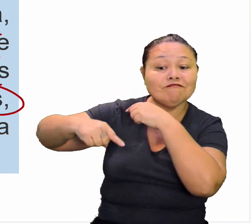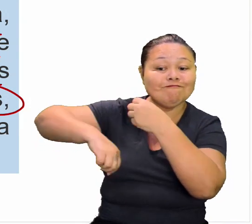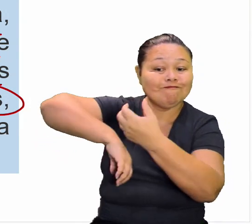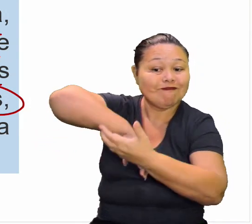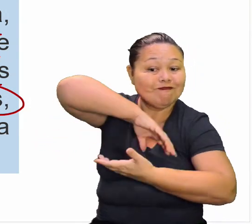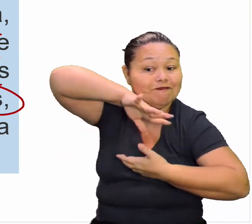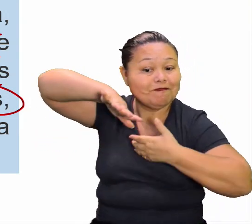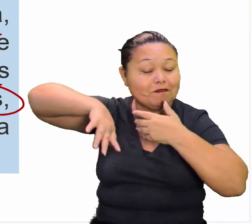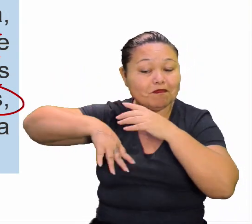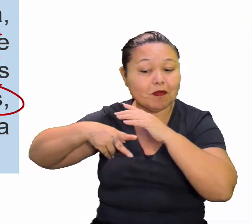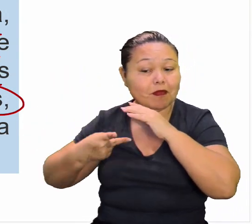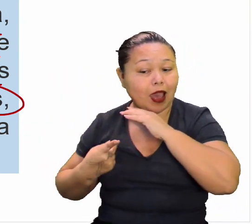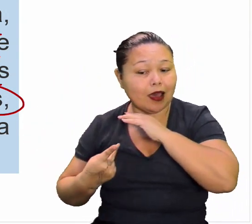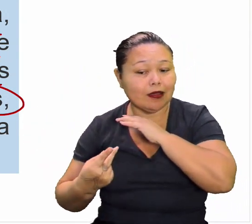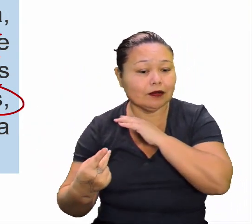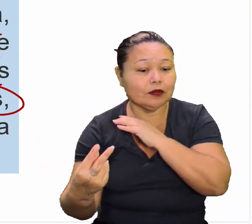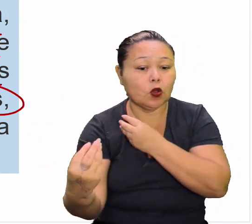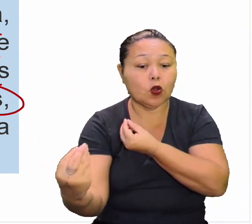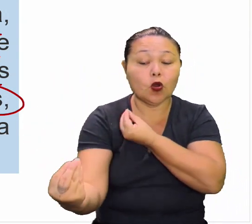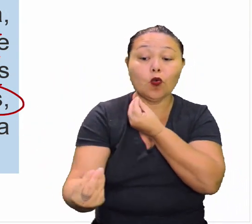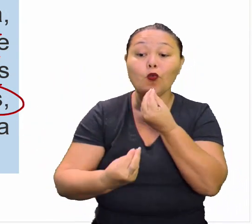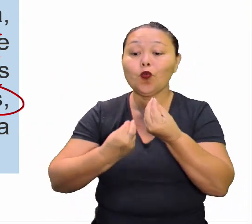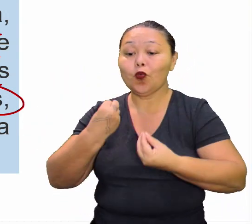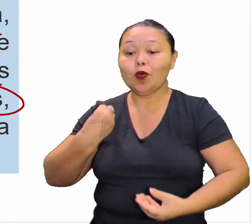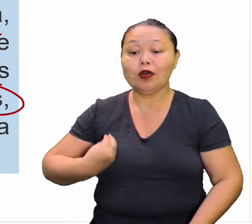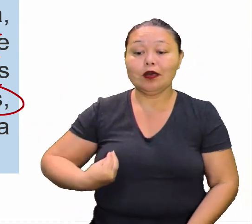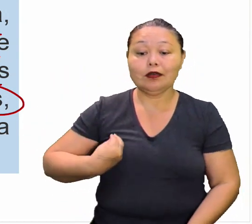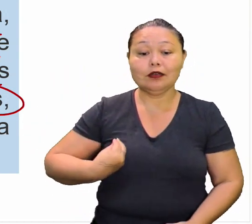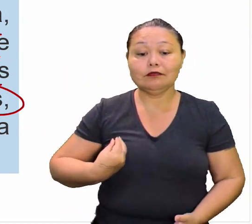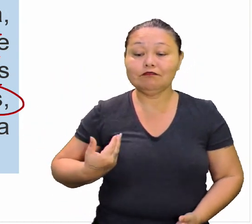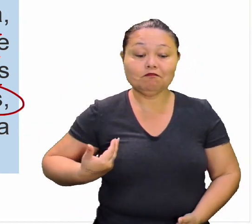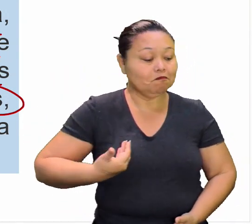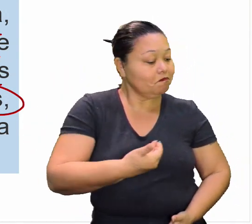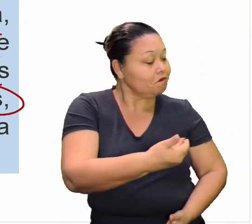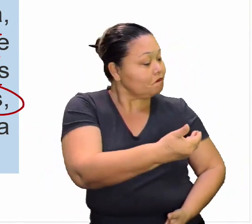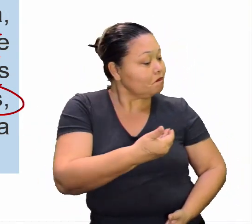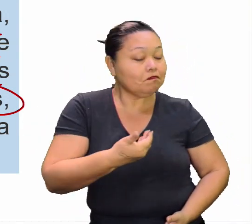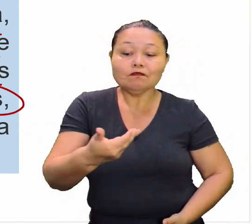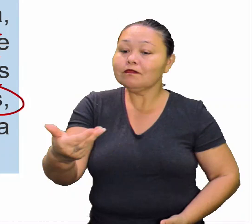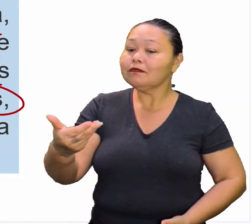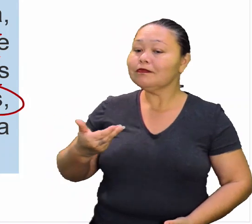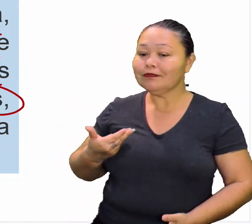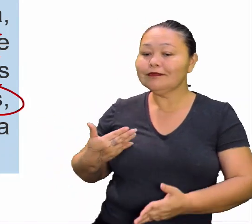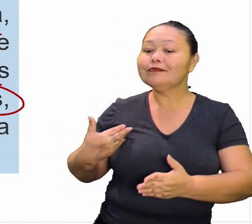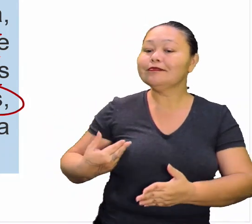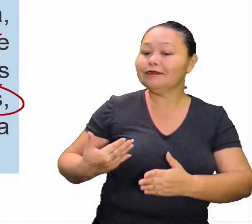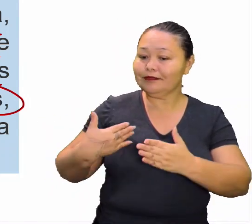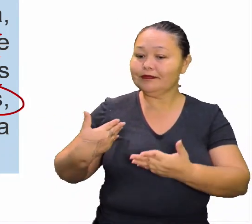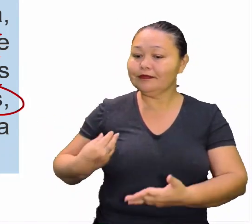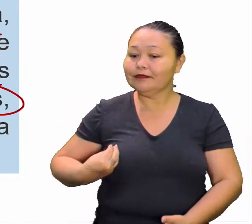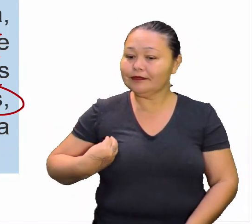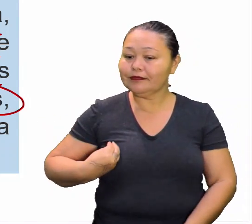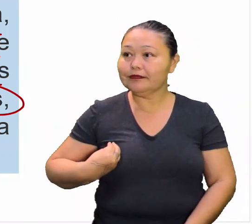sempre o modo de viver e também de conviver.